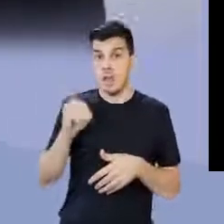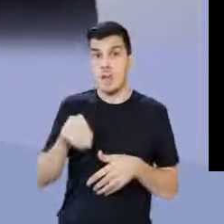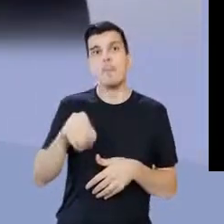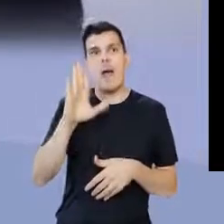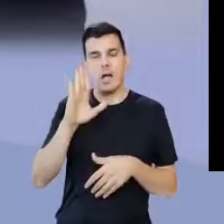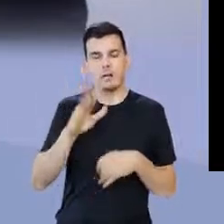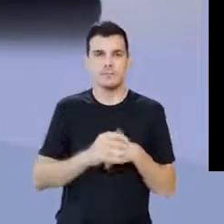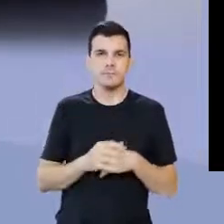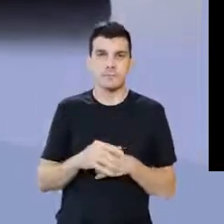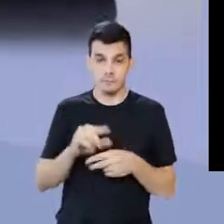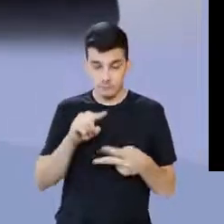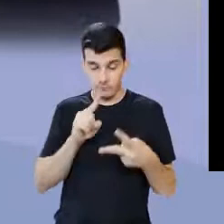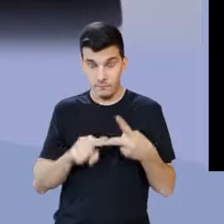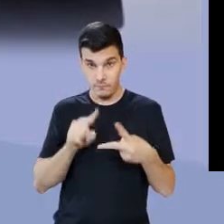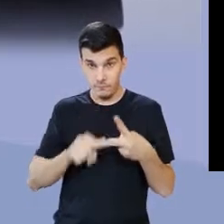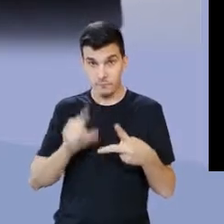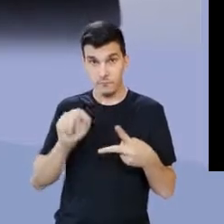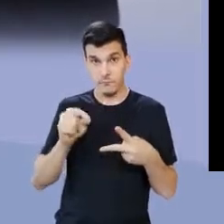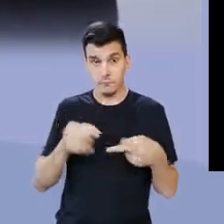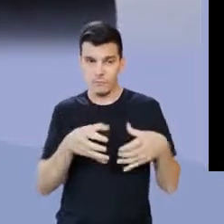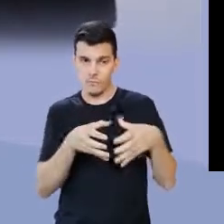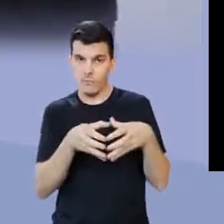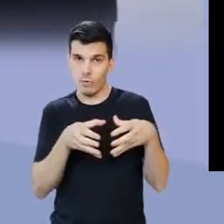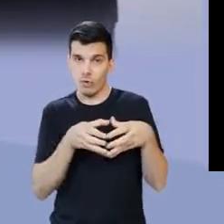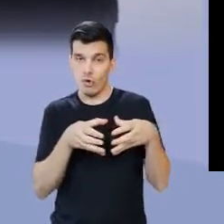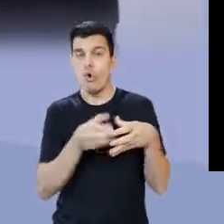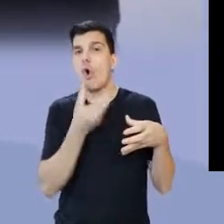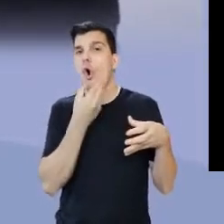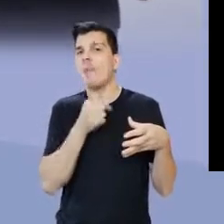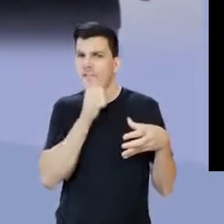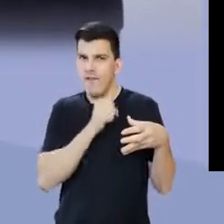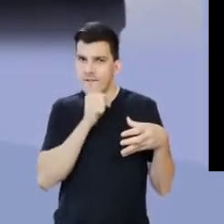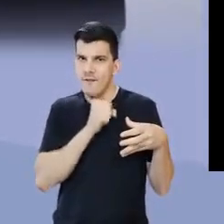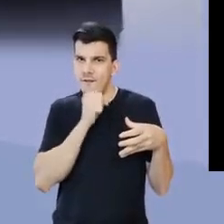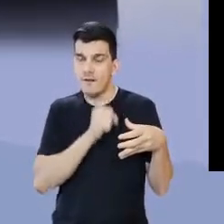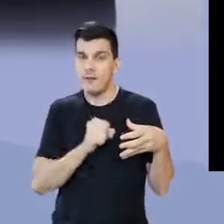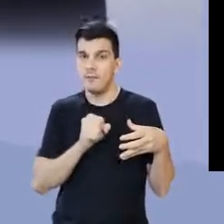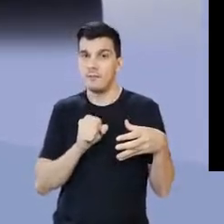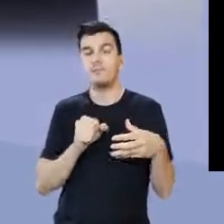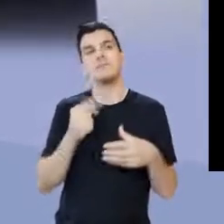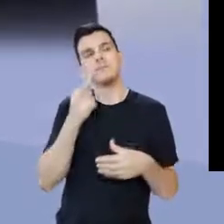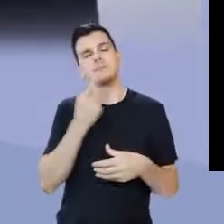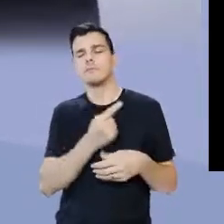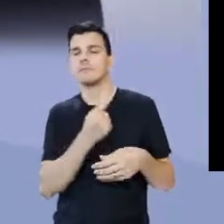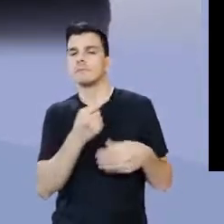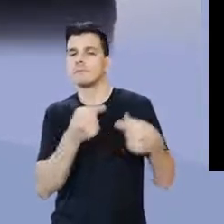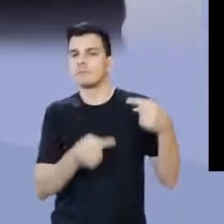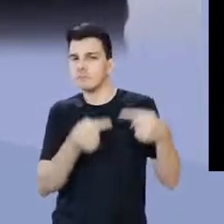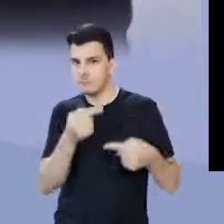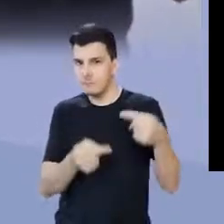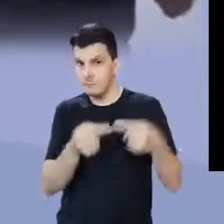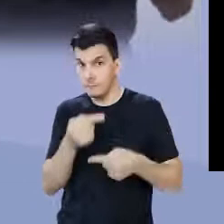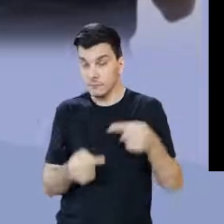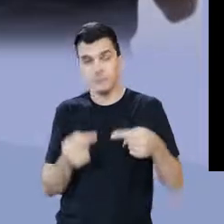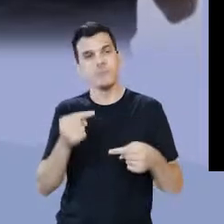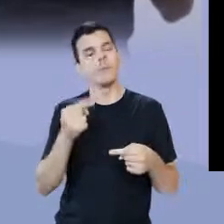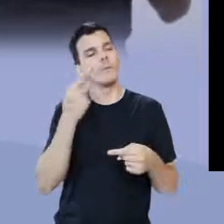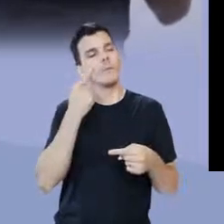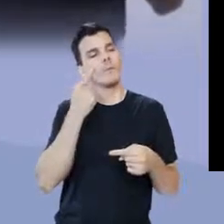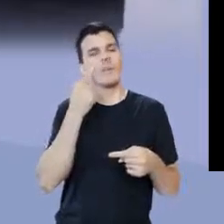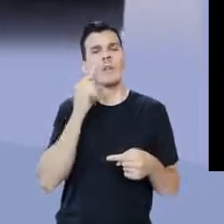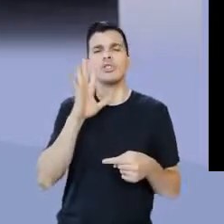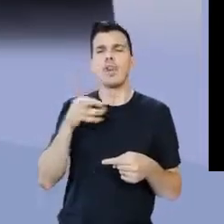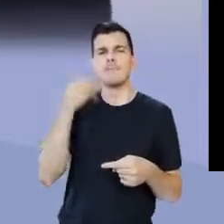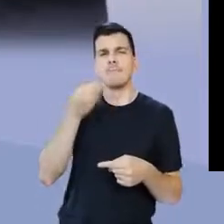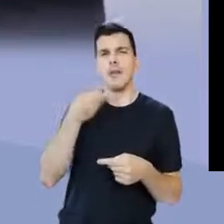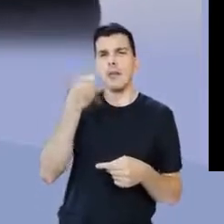anos. Depois eu tenho um grupo de homens mais velhos, chamado de Gerúsia, que eram homens ali